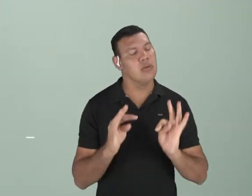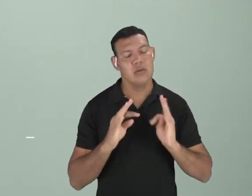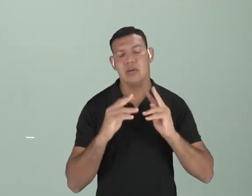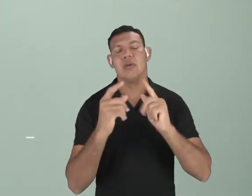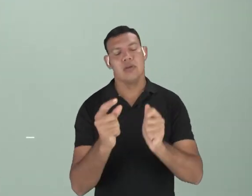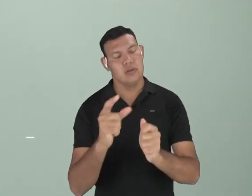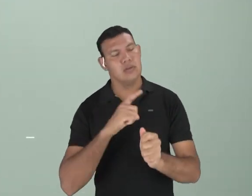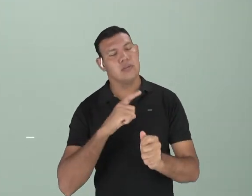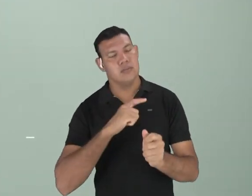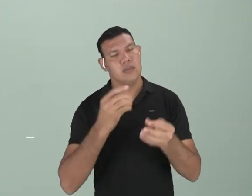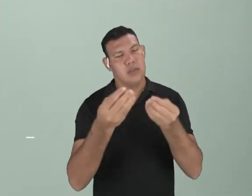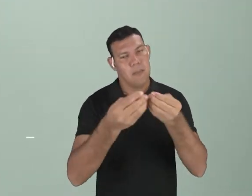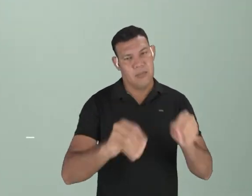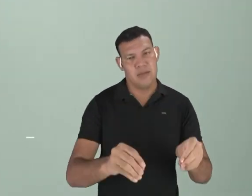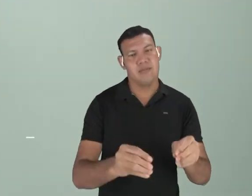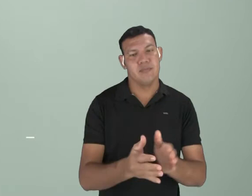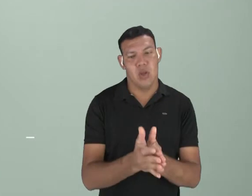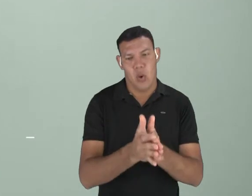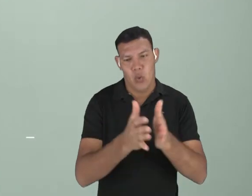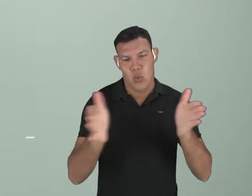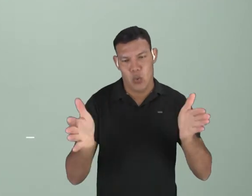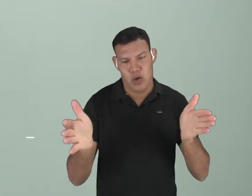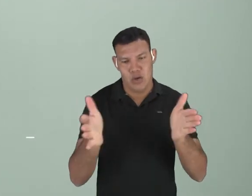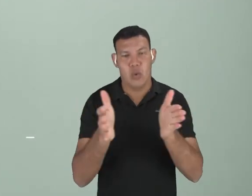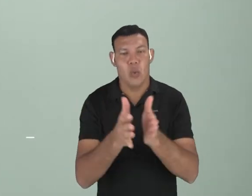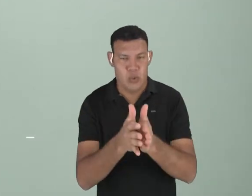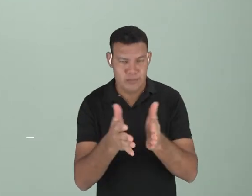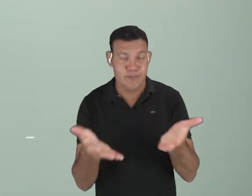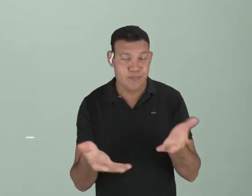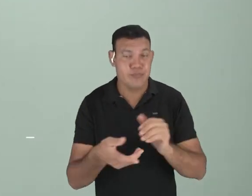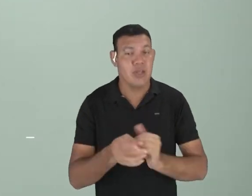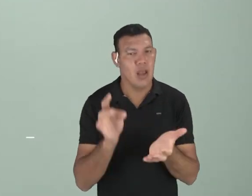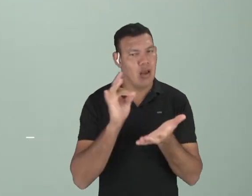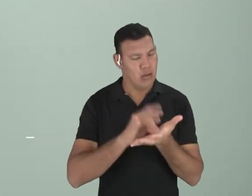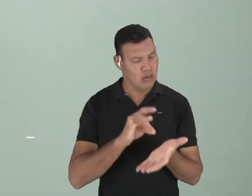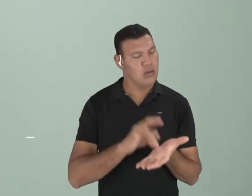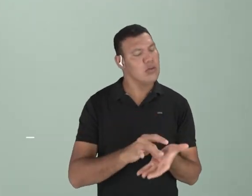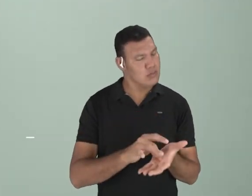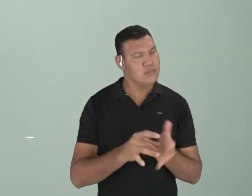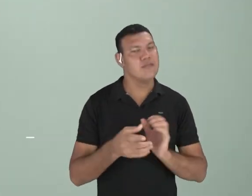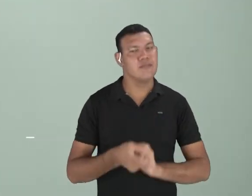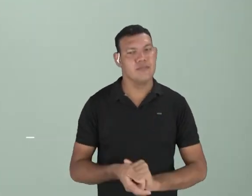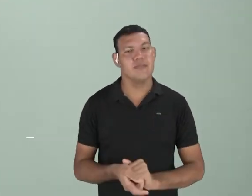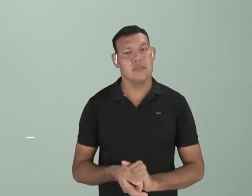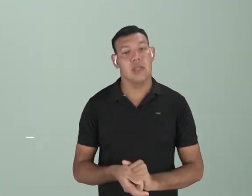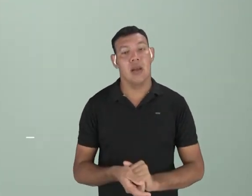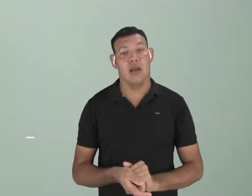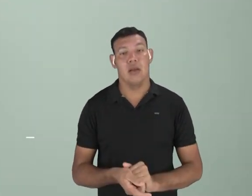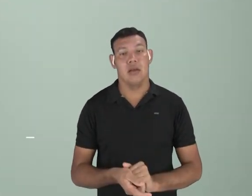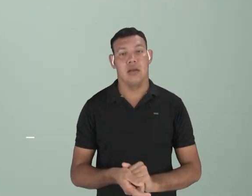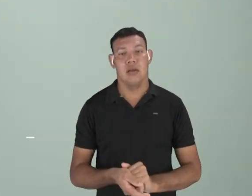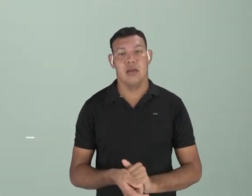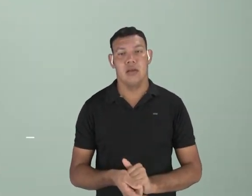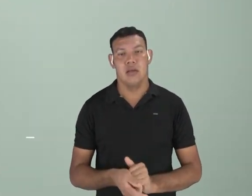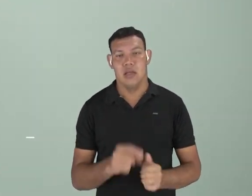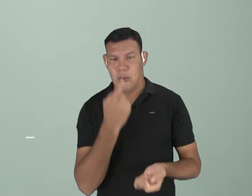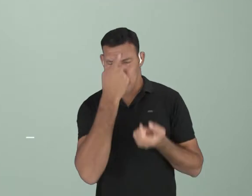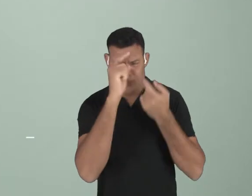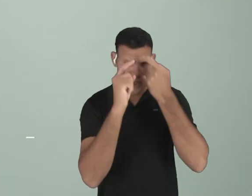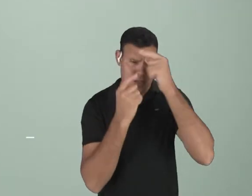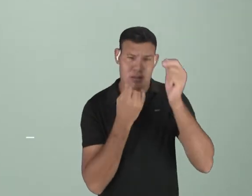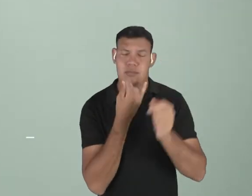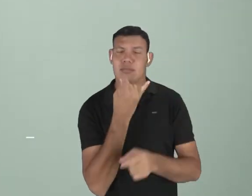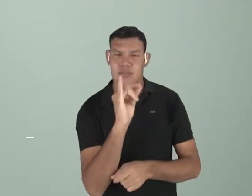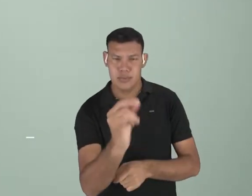mas todos causam impactos, tá? Em maior ou menor escala, tá? Então é correto você dizer isso. Todo meio, né, toda fonte de